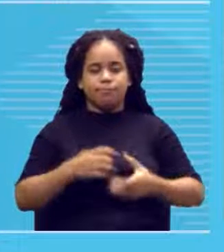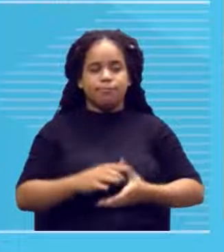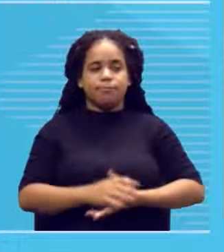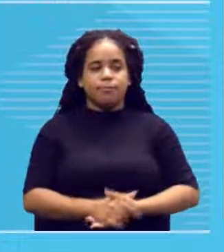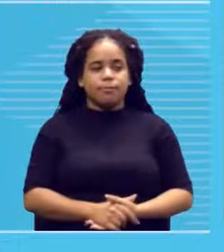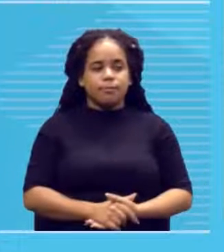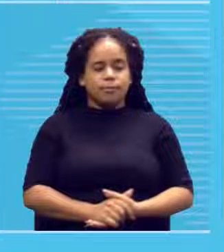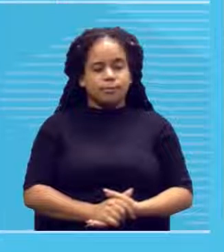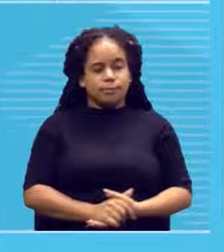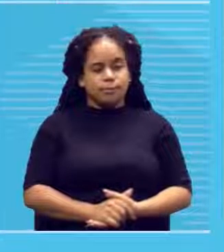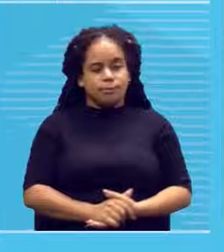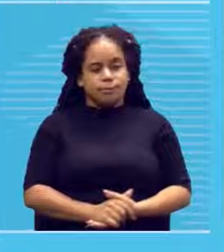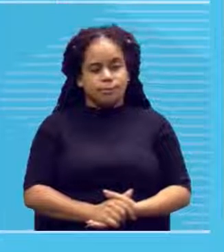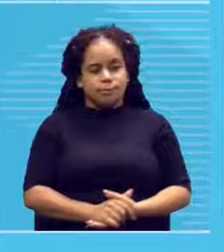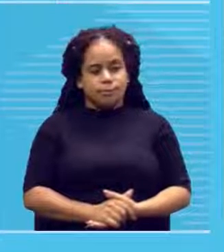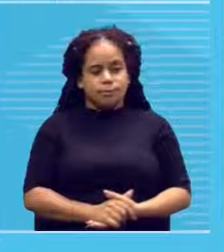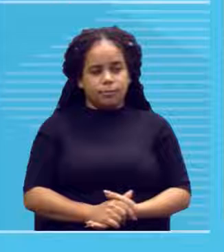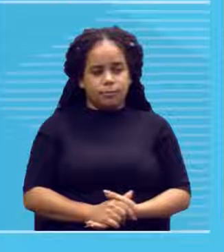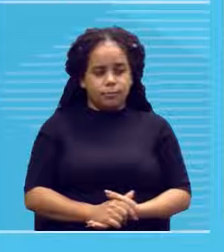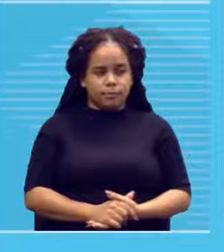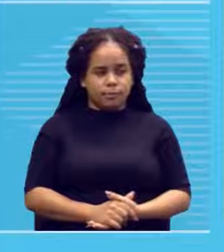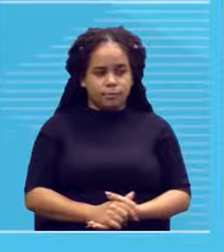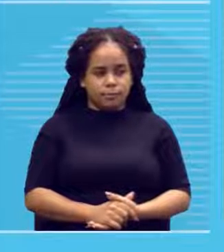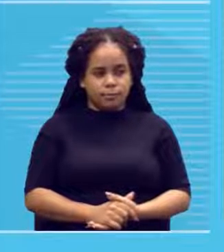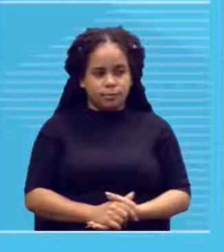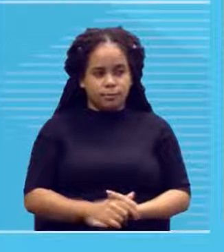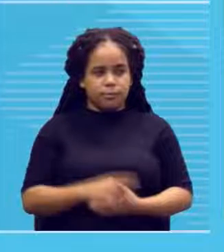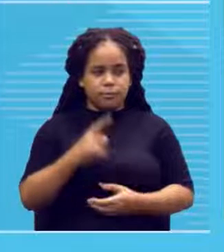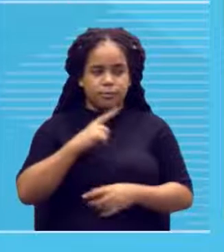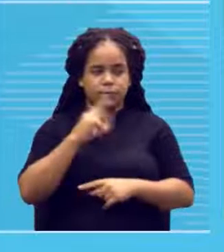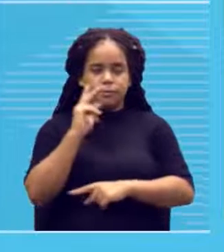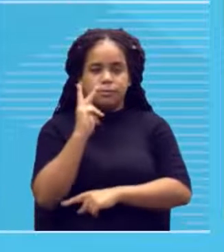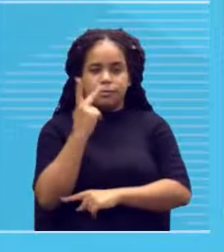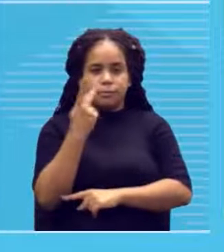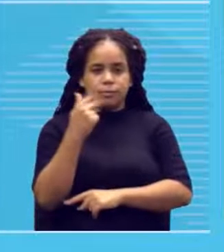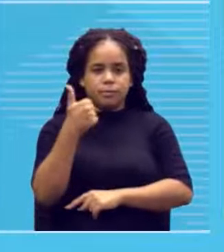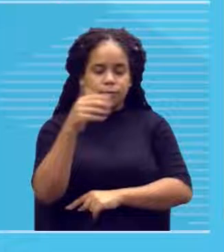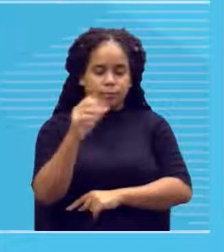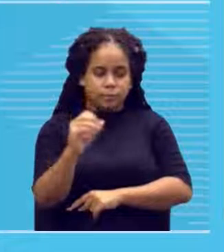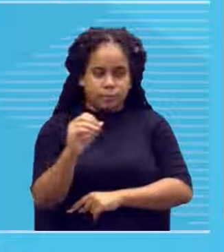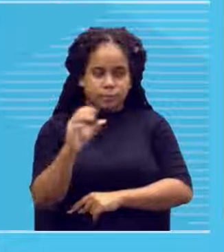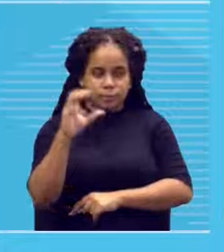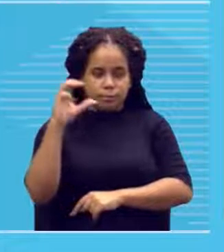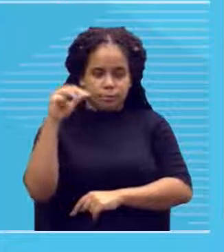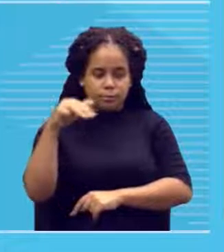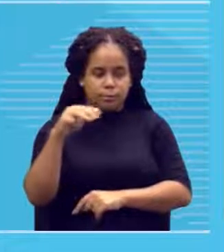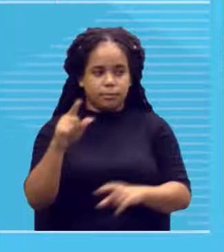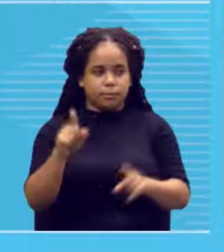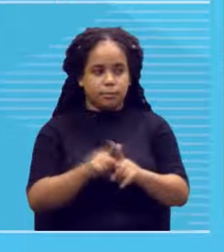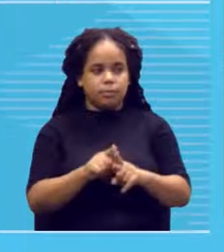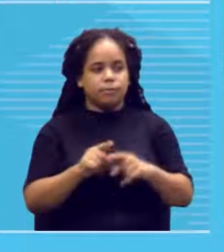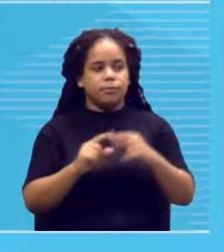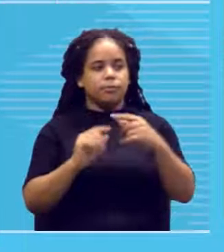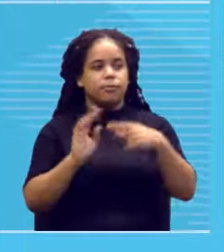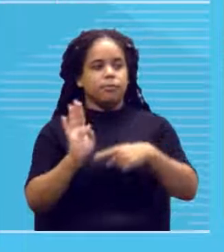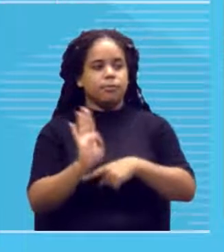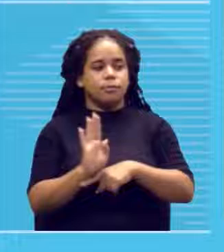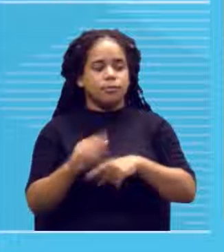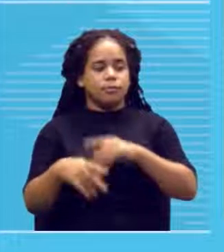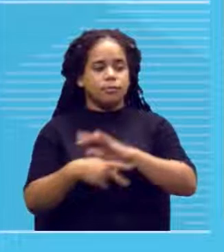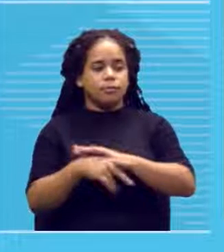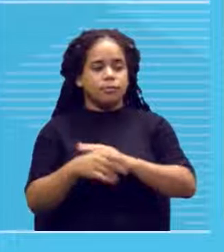Prisma tá olha aí ó tem um aqui a altura que é 10 a base que é